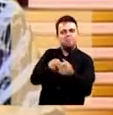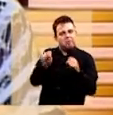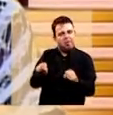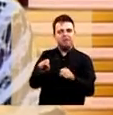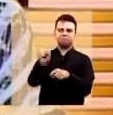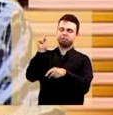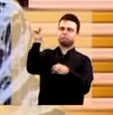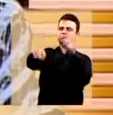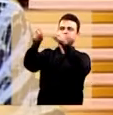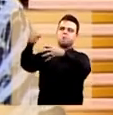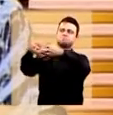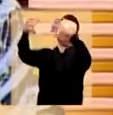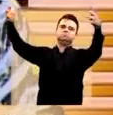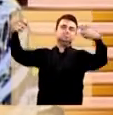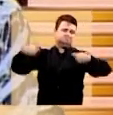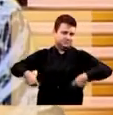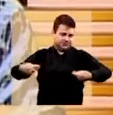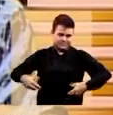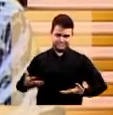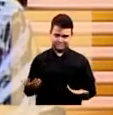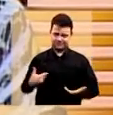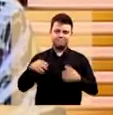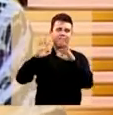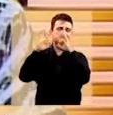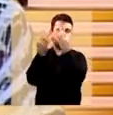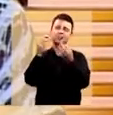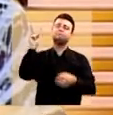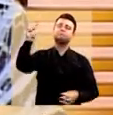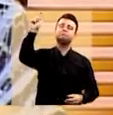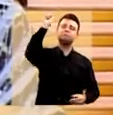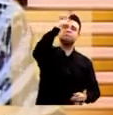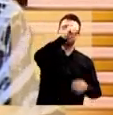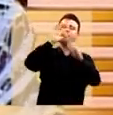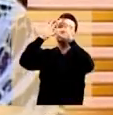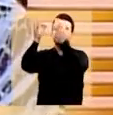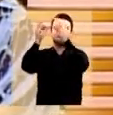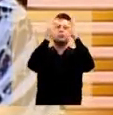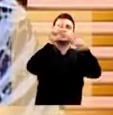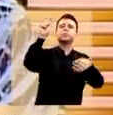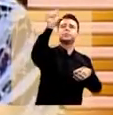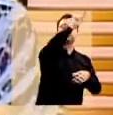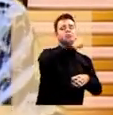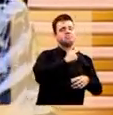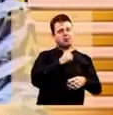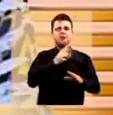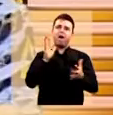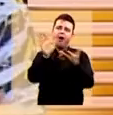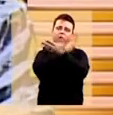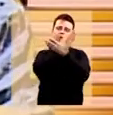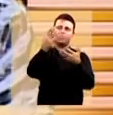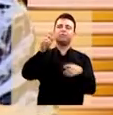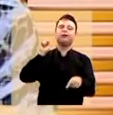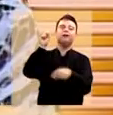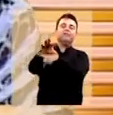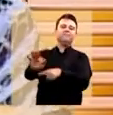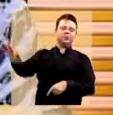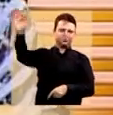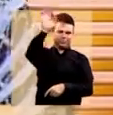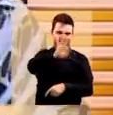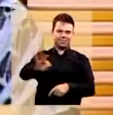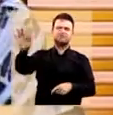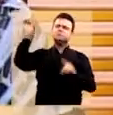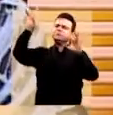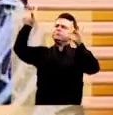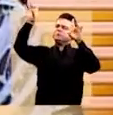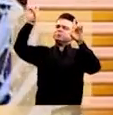Né? E ainda são raras as famílias que têm, né, esse privilégio, né? Que na família negra é um privilégio,